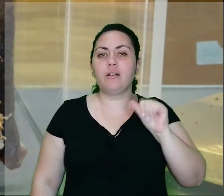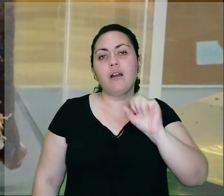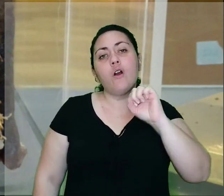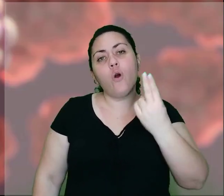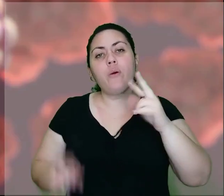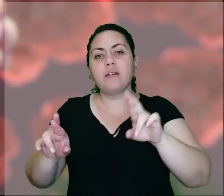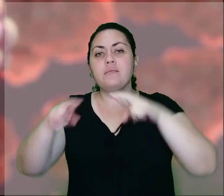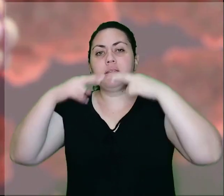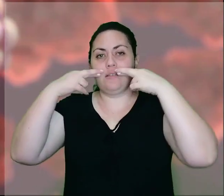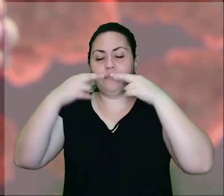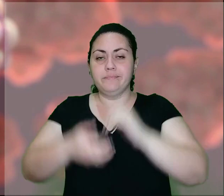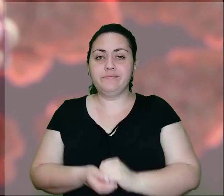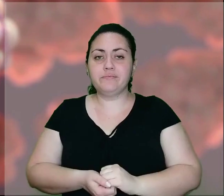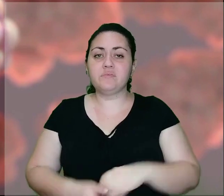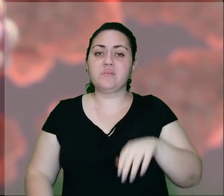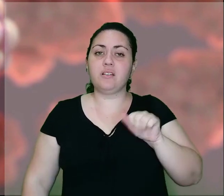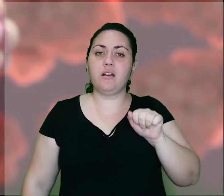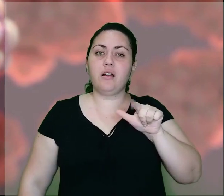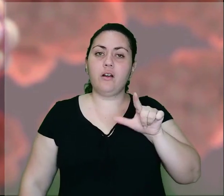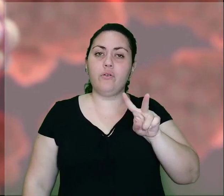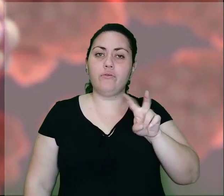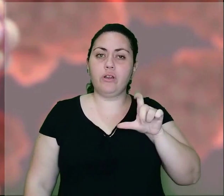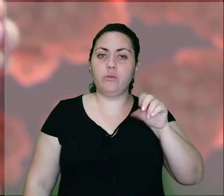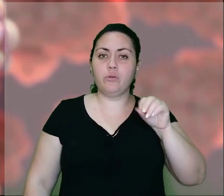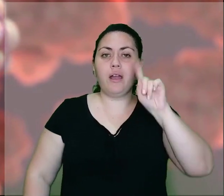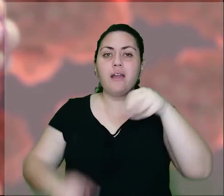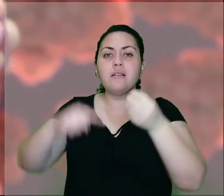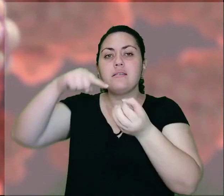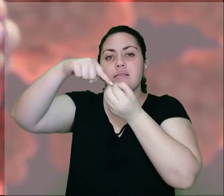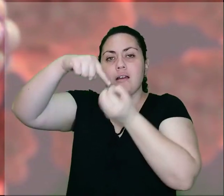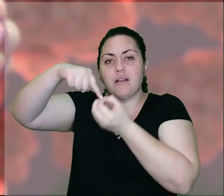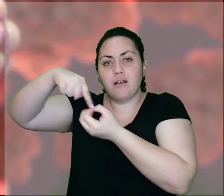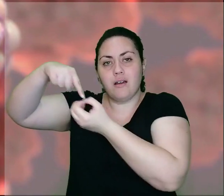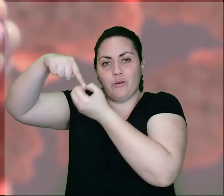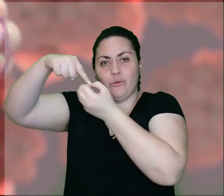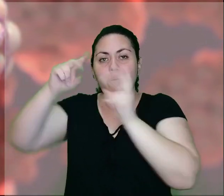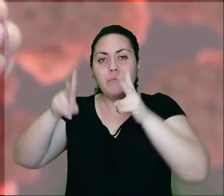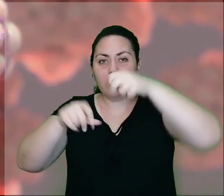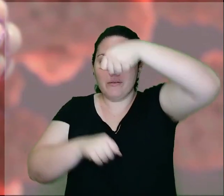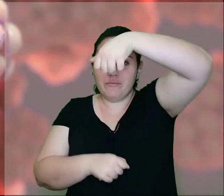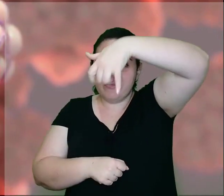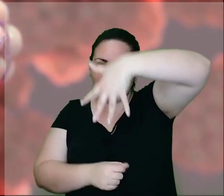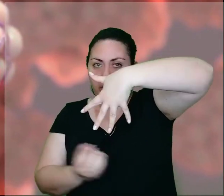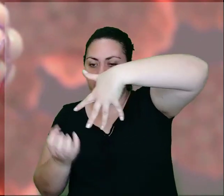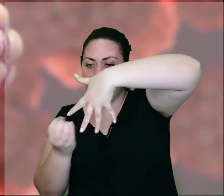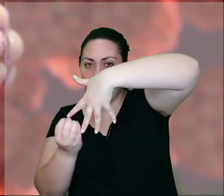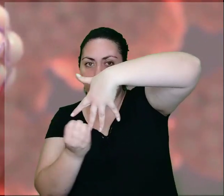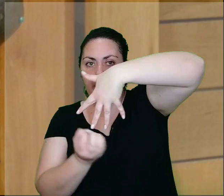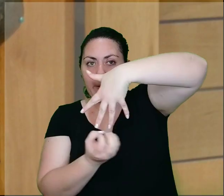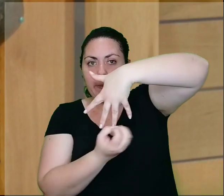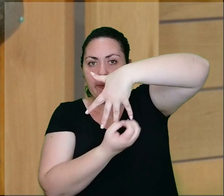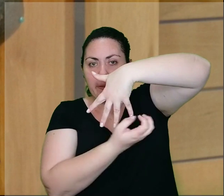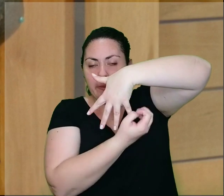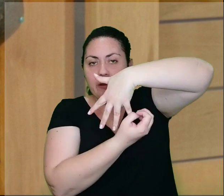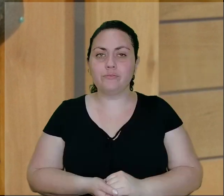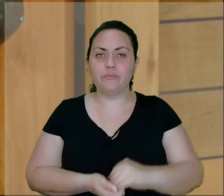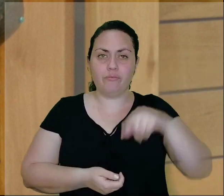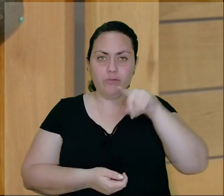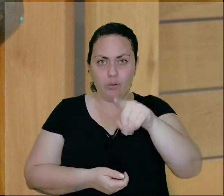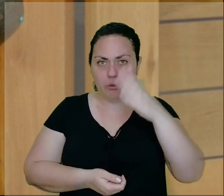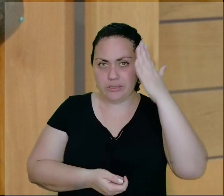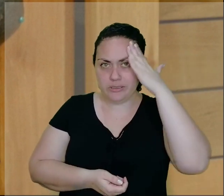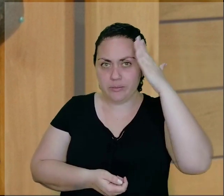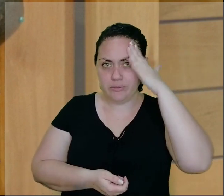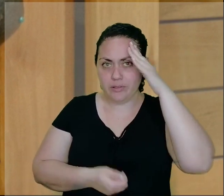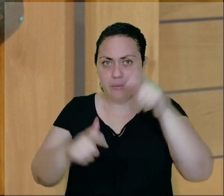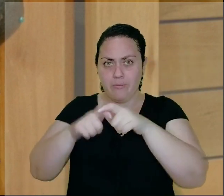respiratória. Os alvéolos são estruturas saculares que se formam no final de cada bronquíolo. Você